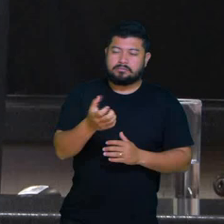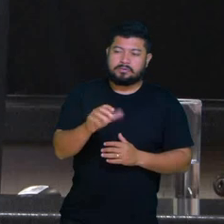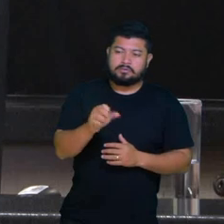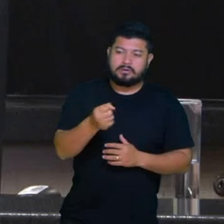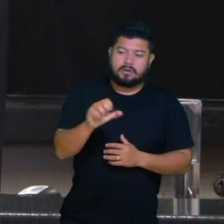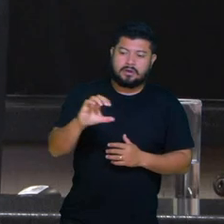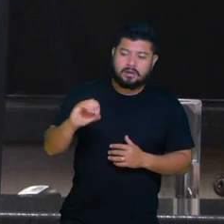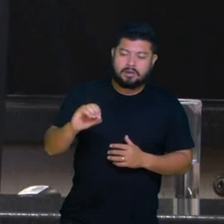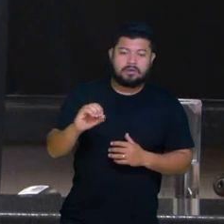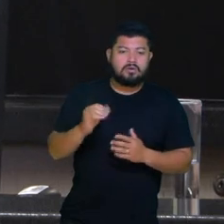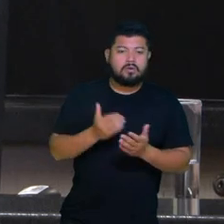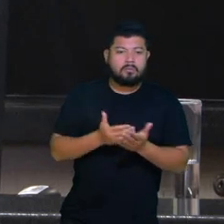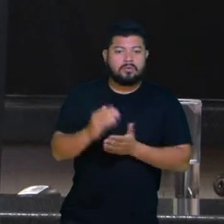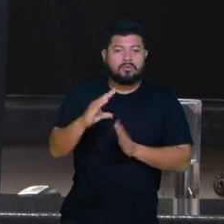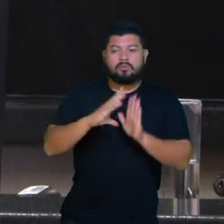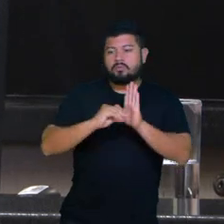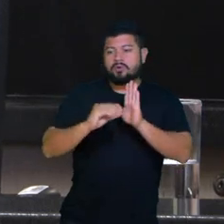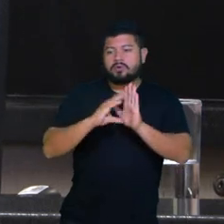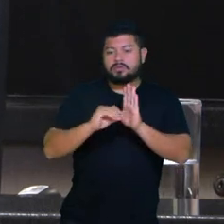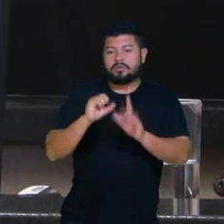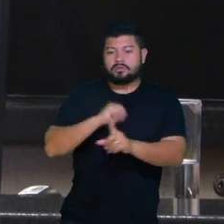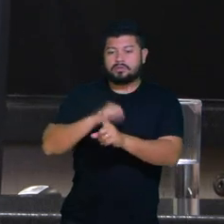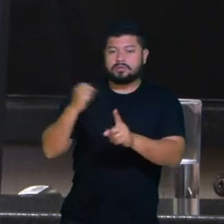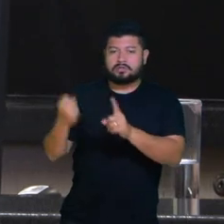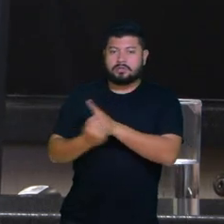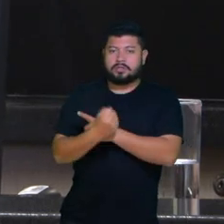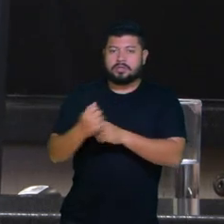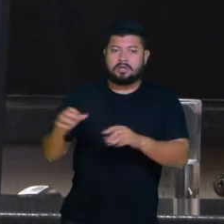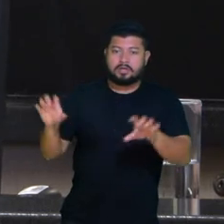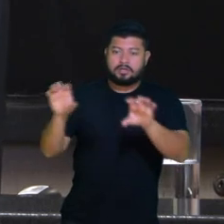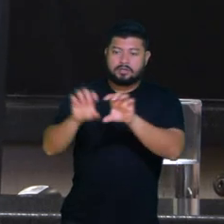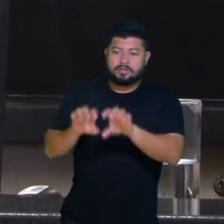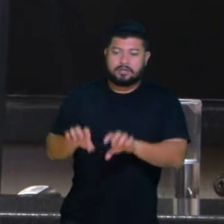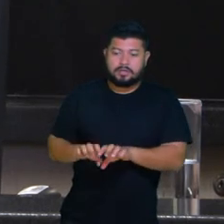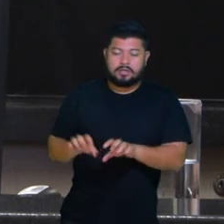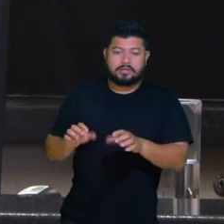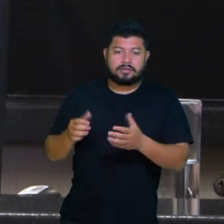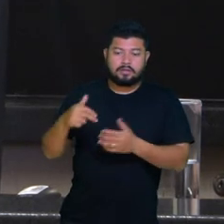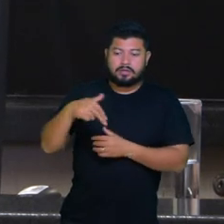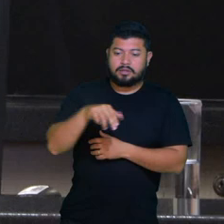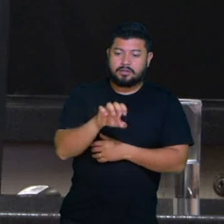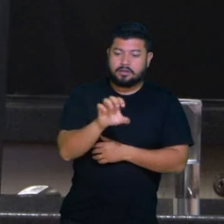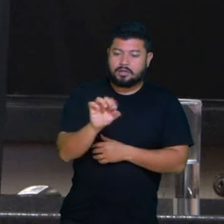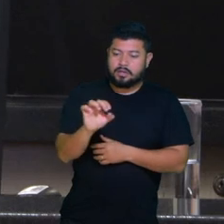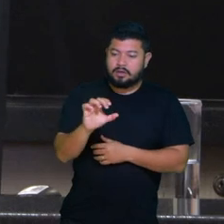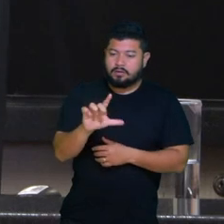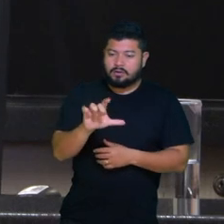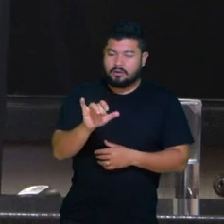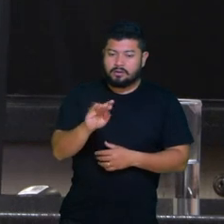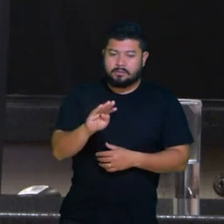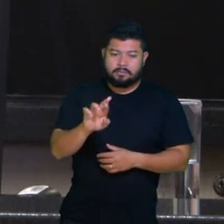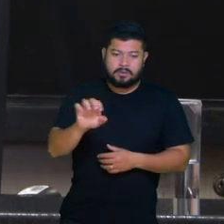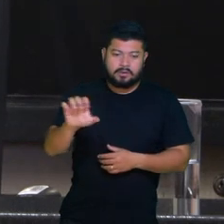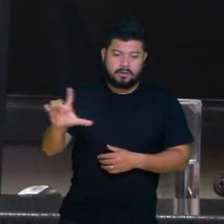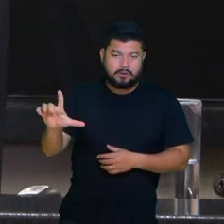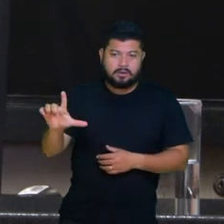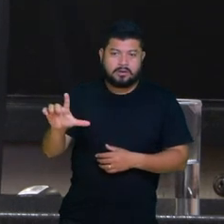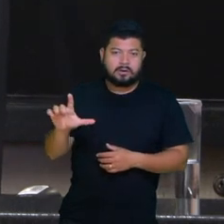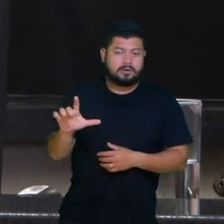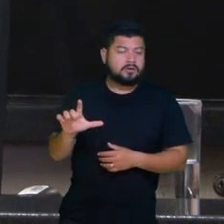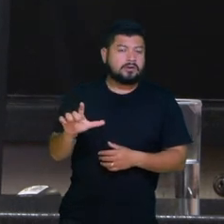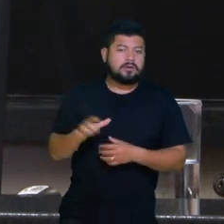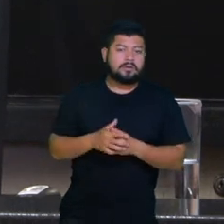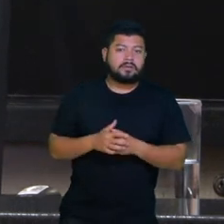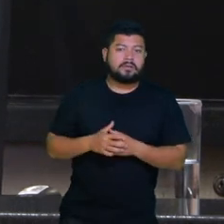né começa a se estruturar a partir dos valores neoliberais tá ou seja o mercado